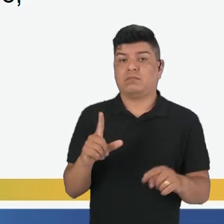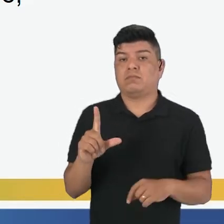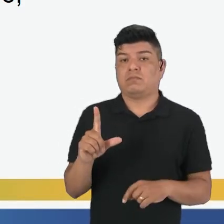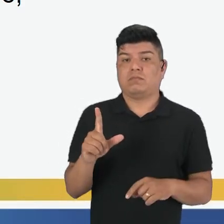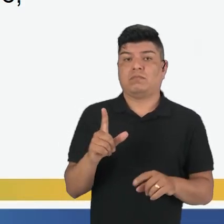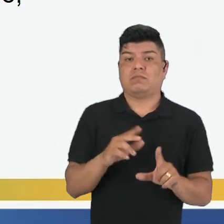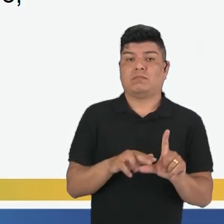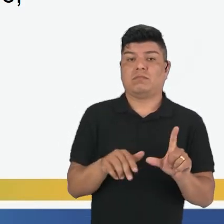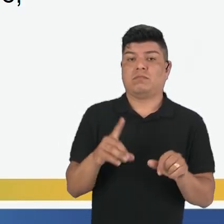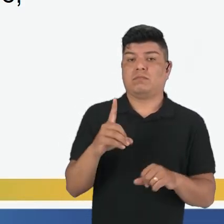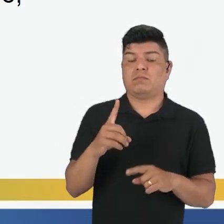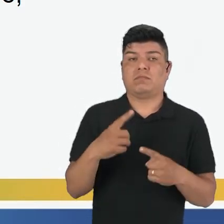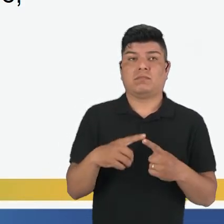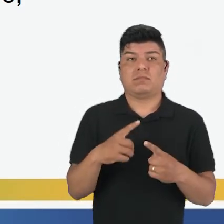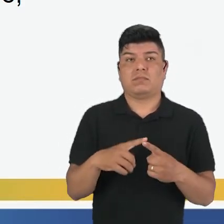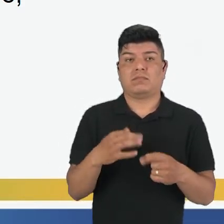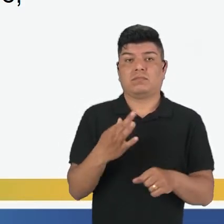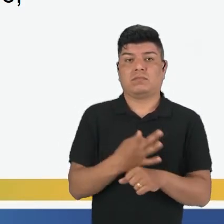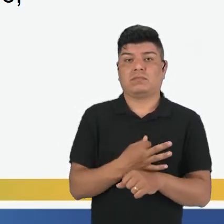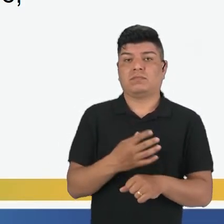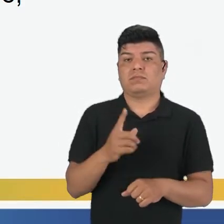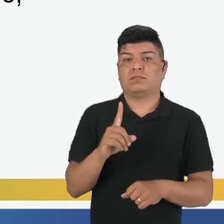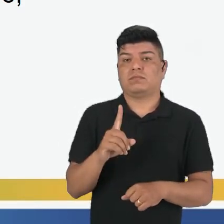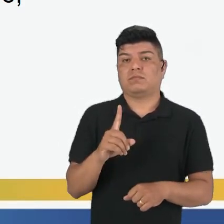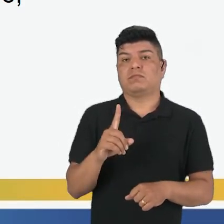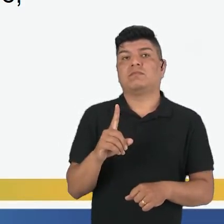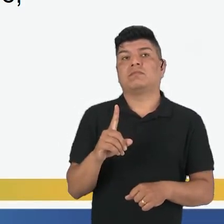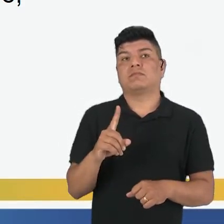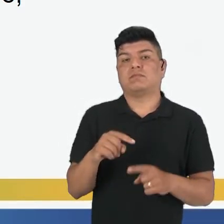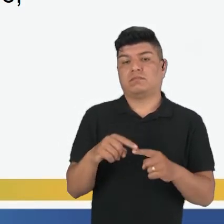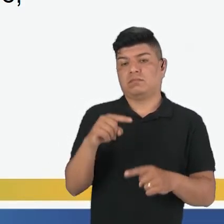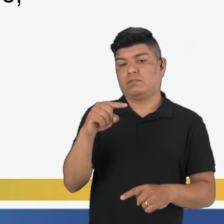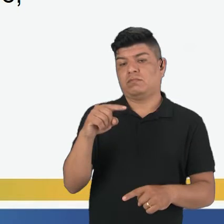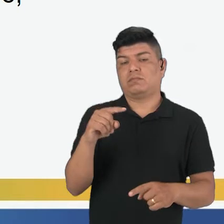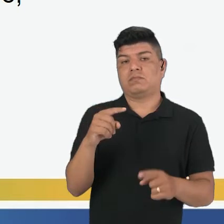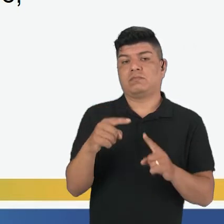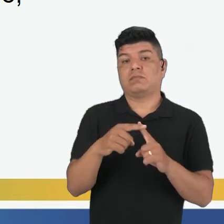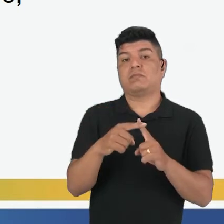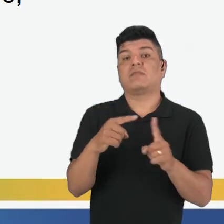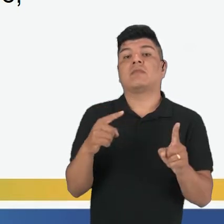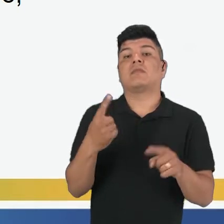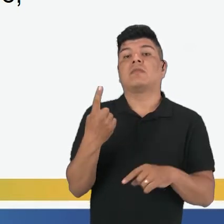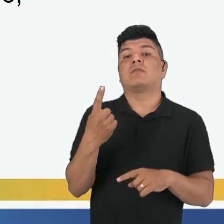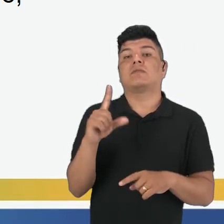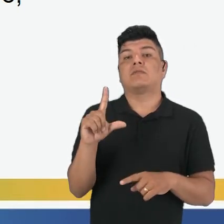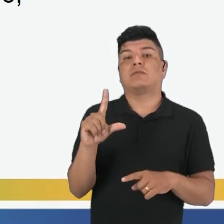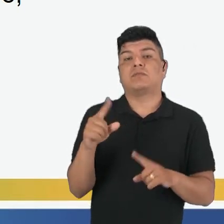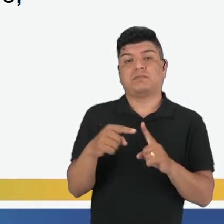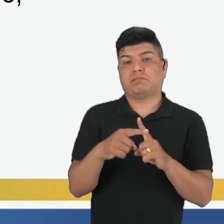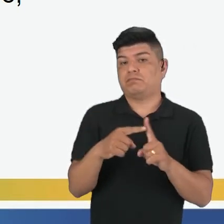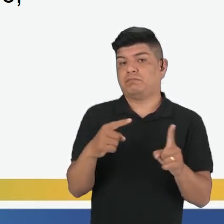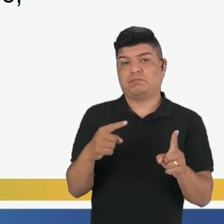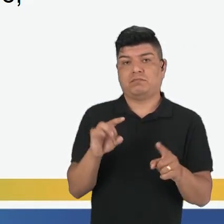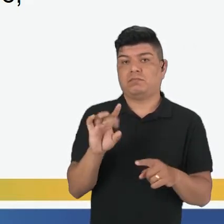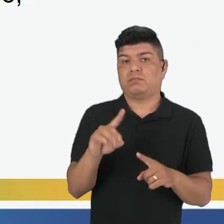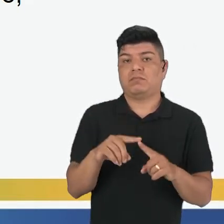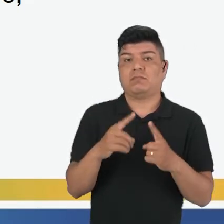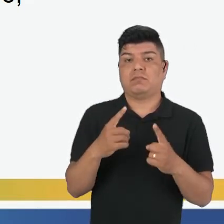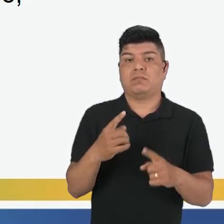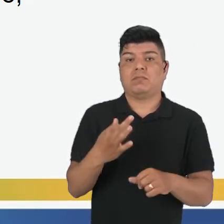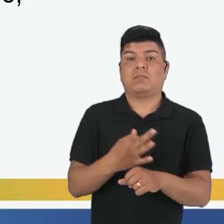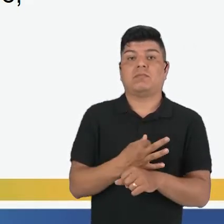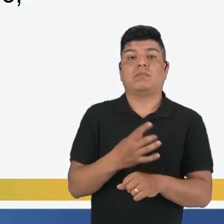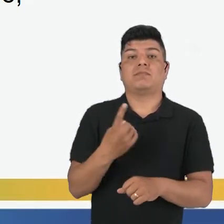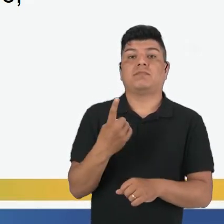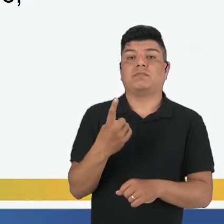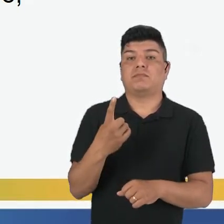letra D, porque seria a capacidade de 1 litro, e de 1 litro qual é a metade de 1 litro? Meio litro. Só que a capacidade